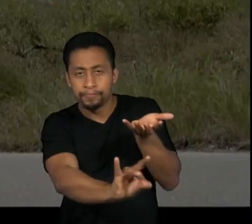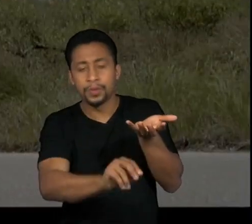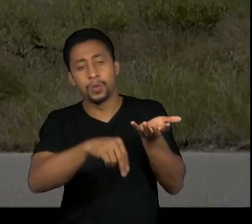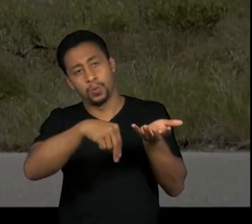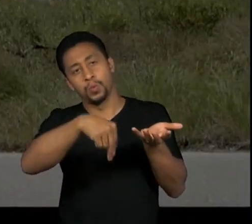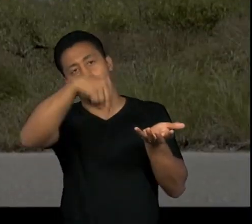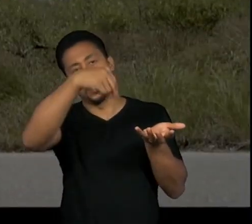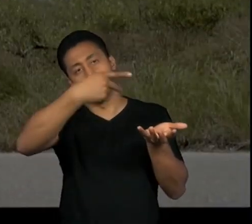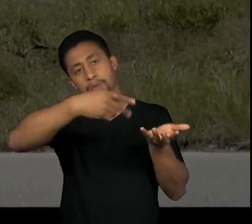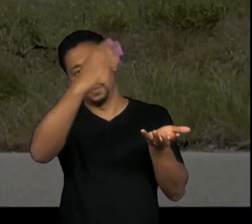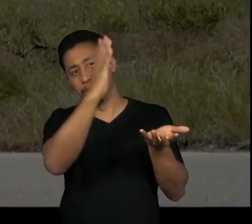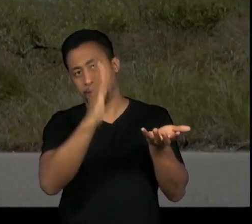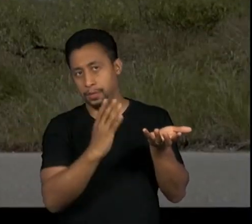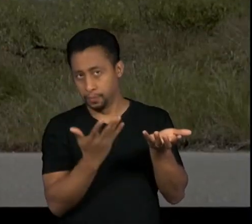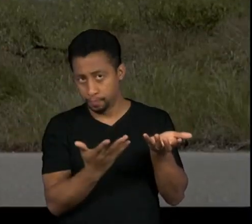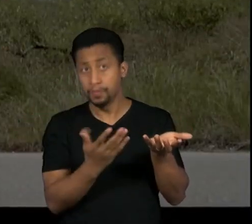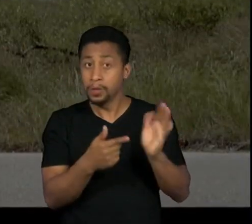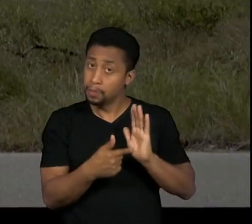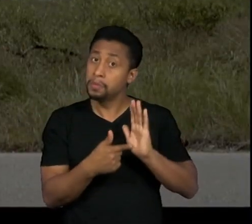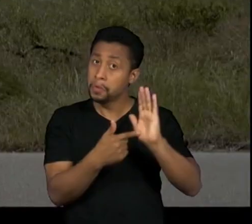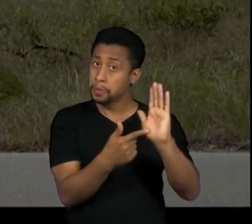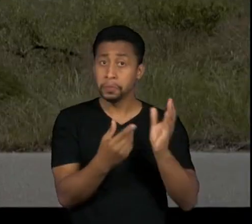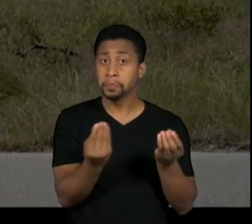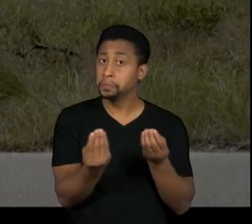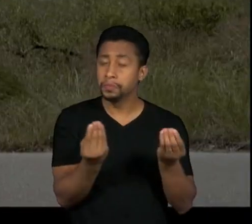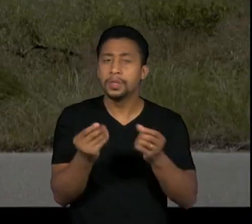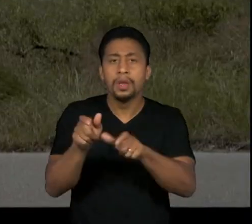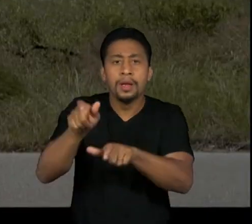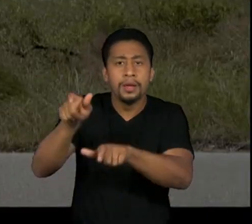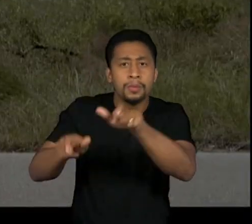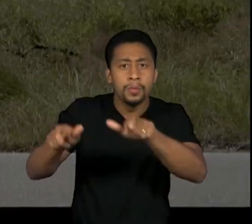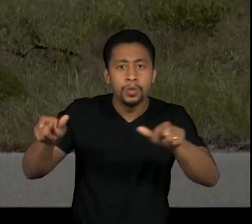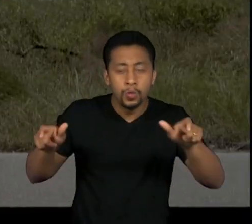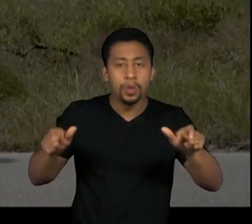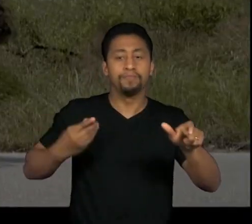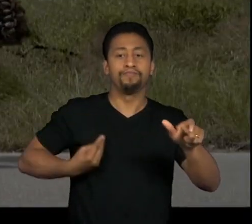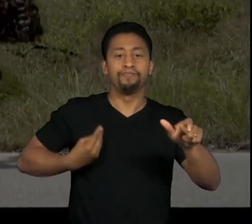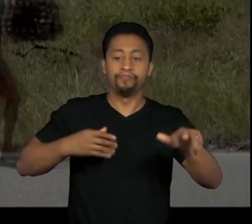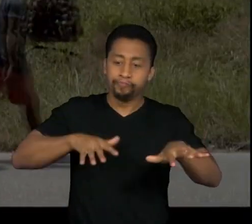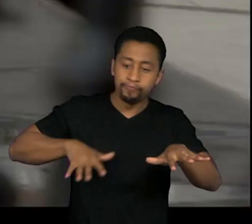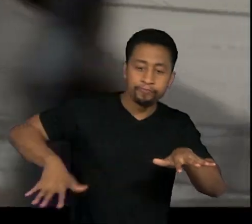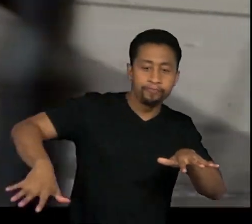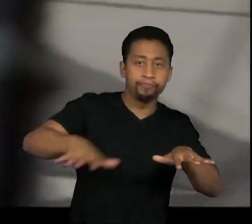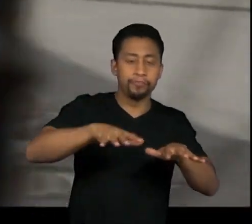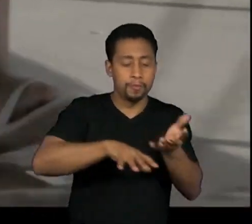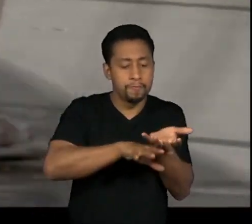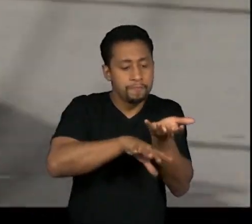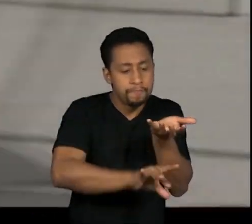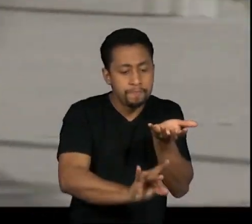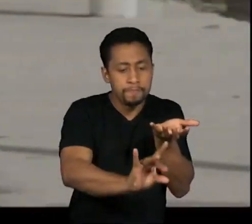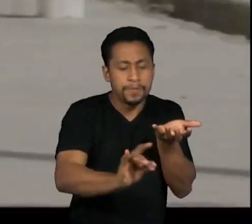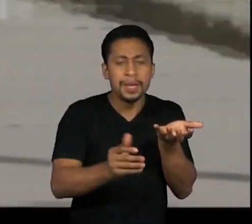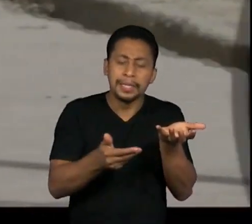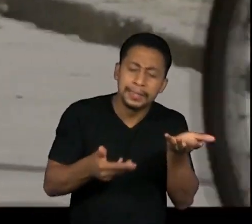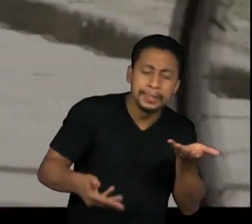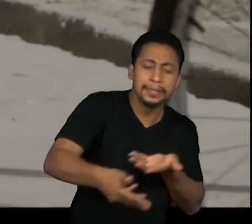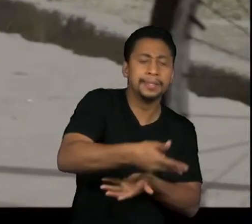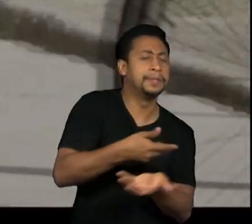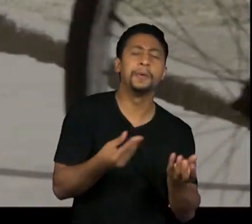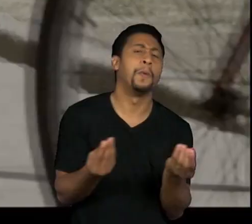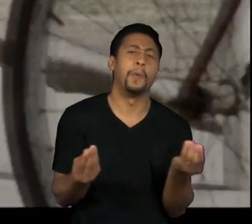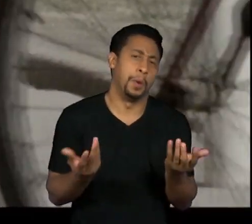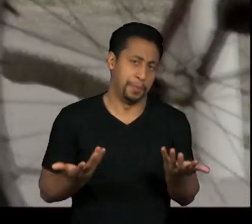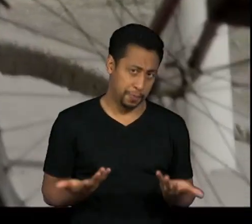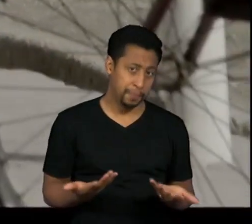que ele fortalece o pertencimento das pessoas ao lugar e na relação deles com o ecossistema. Então, eu acho que